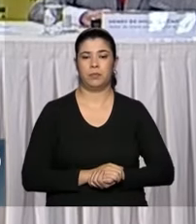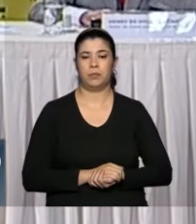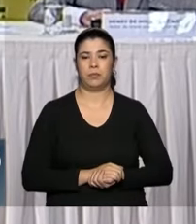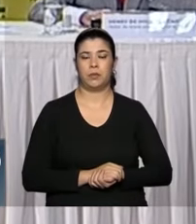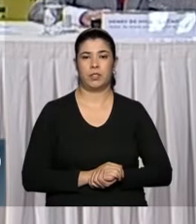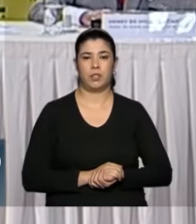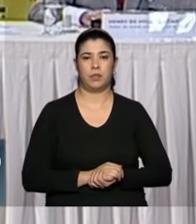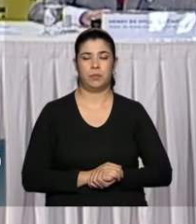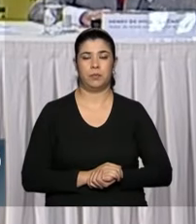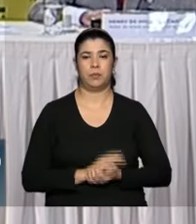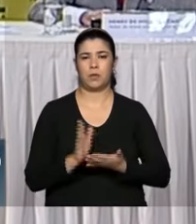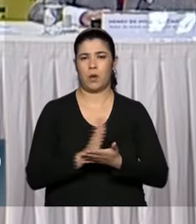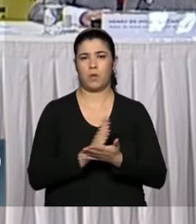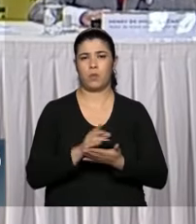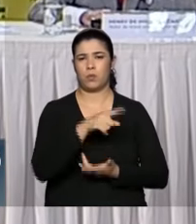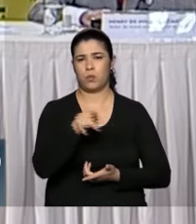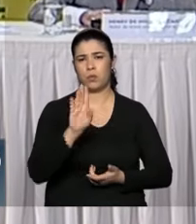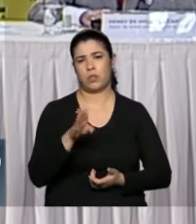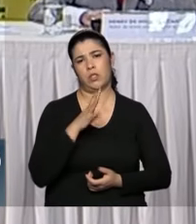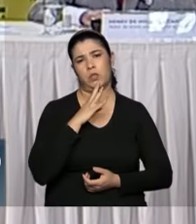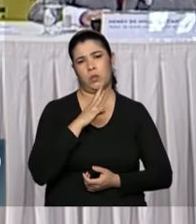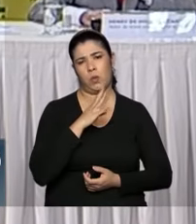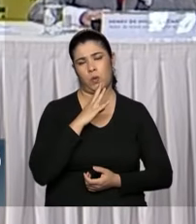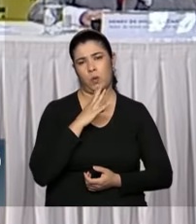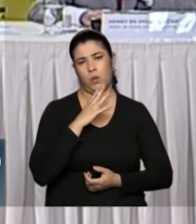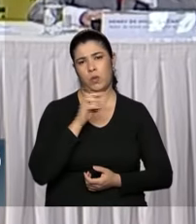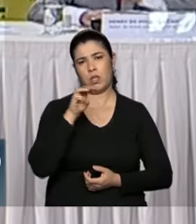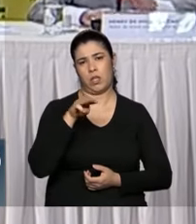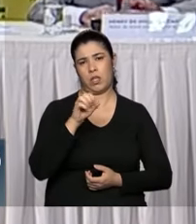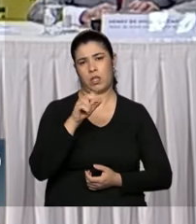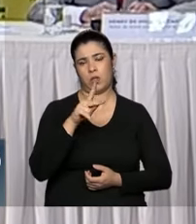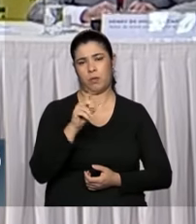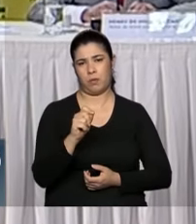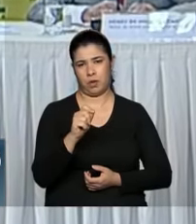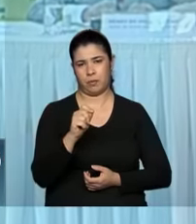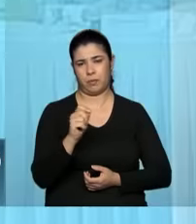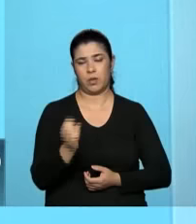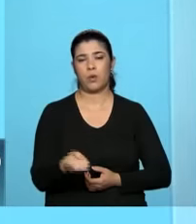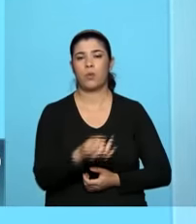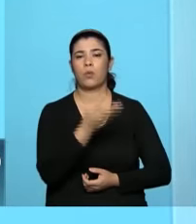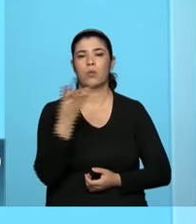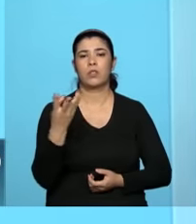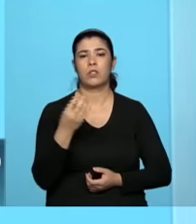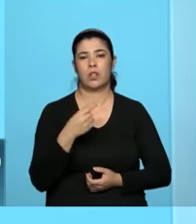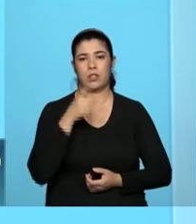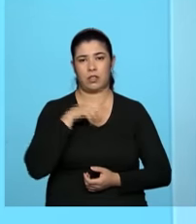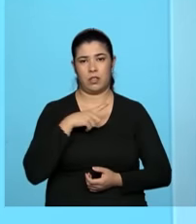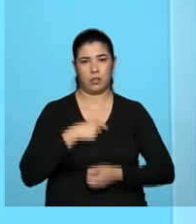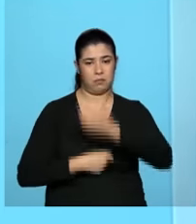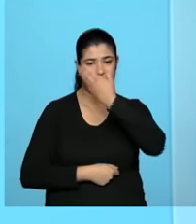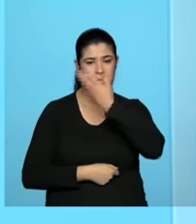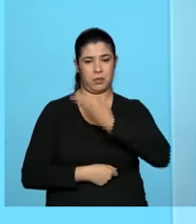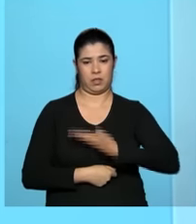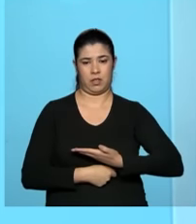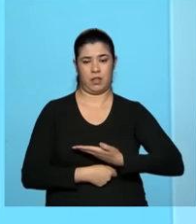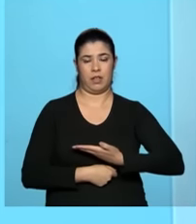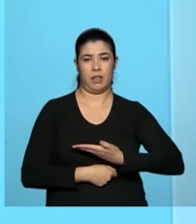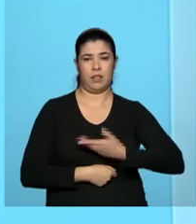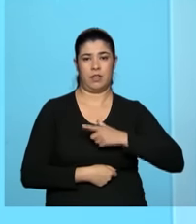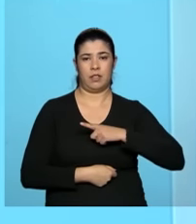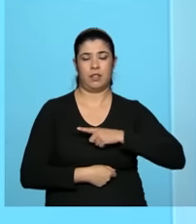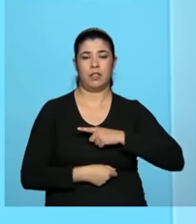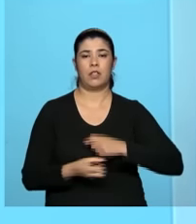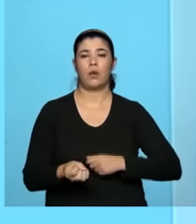esse mapa, talvez alguns de vocês já tenham visto, qual era o número de vagas em curso de medicina por 10 mil habitantes entre os